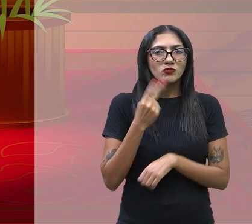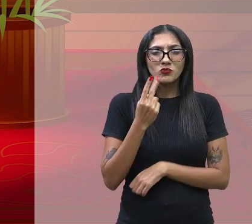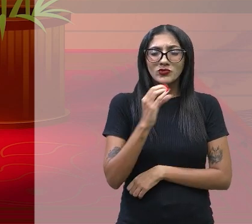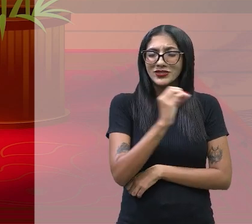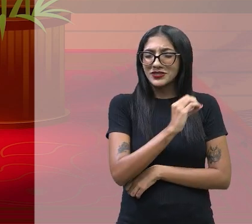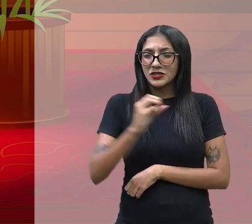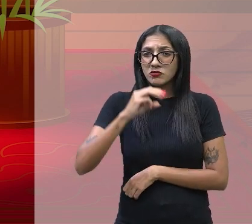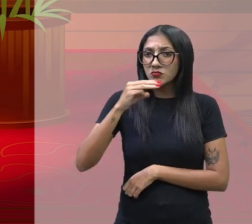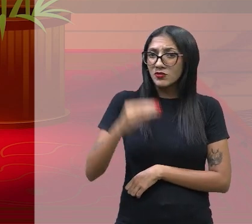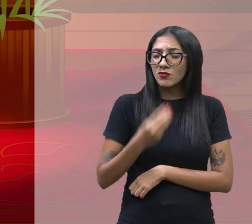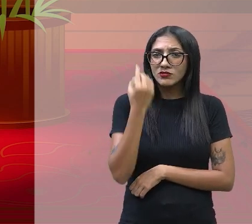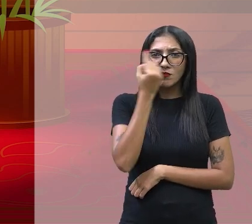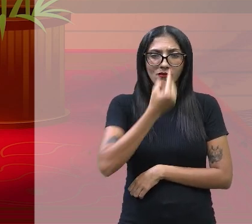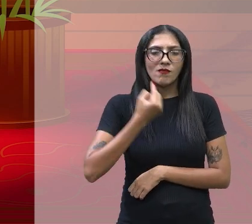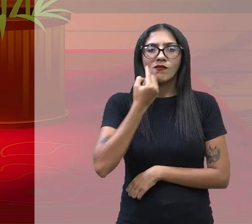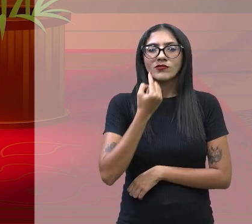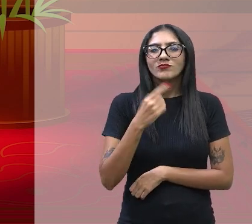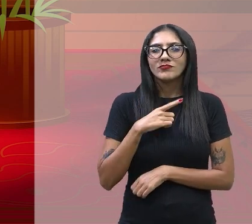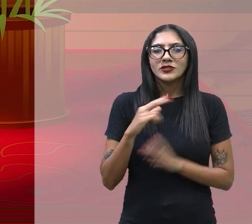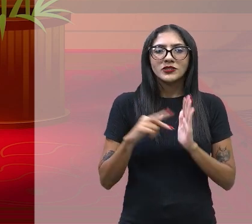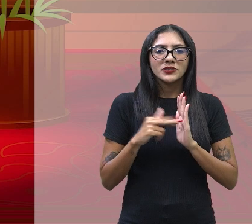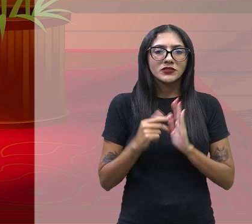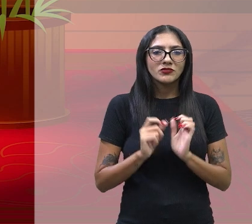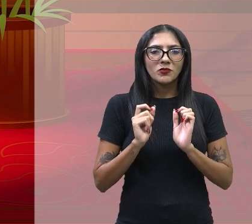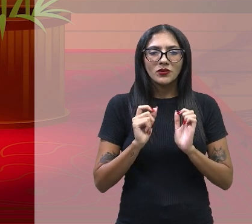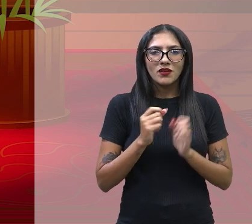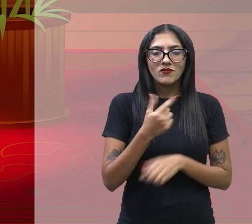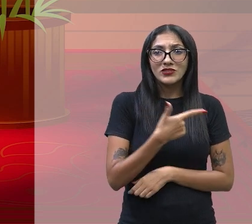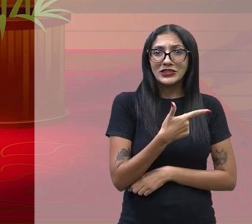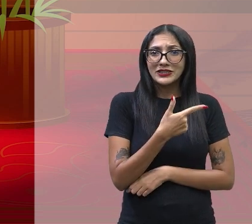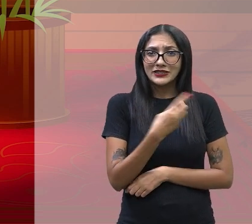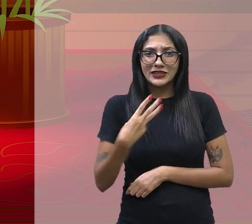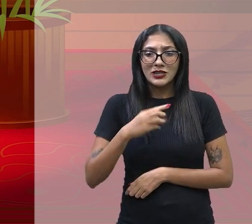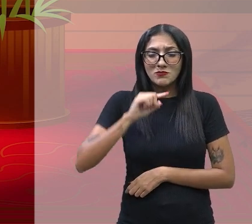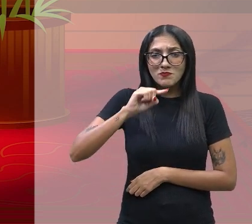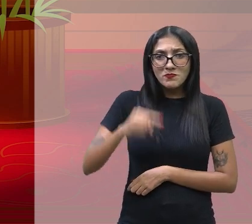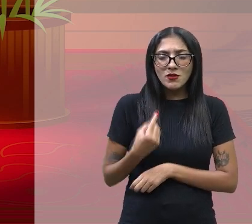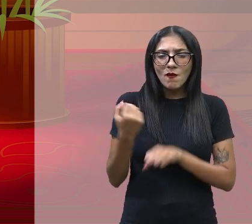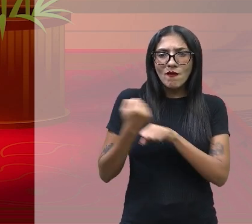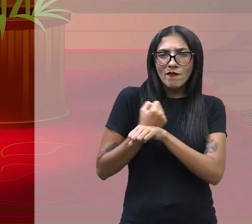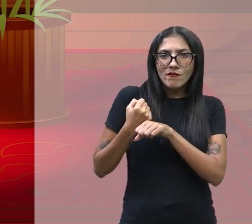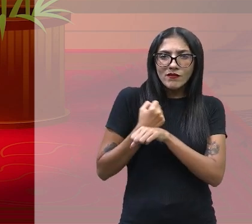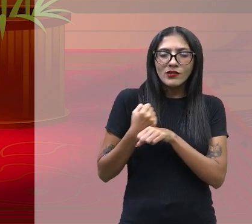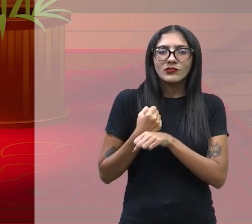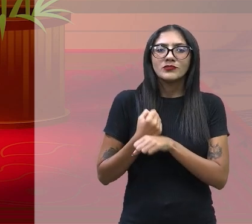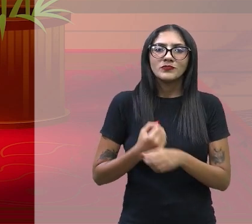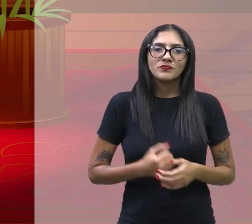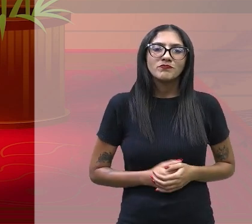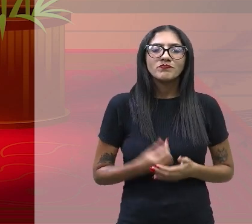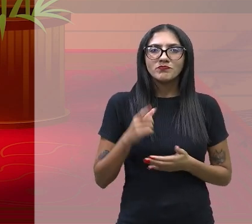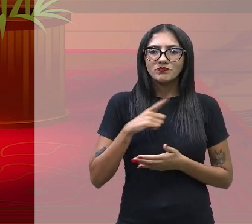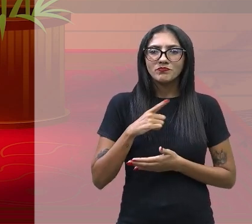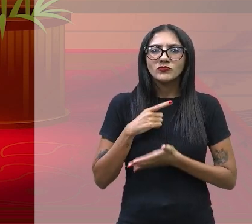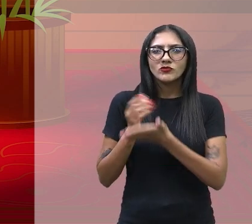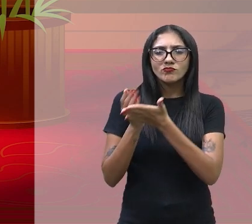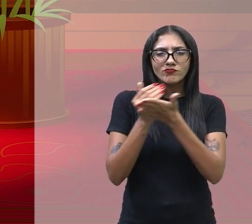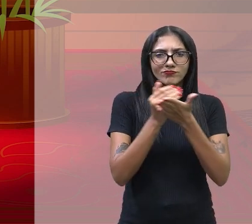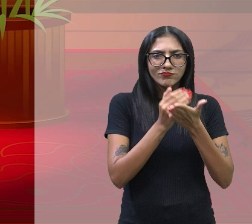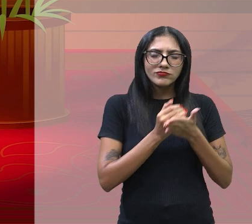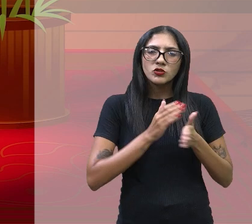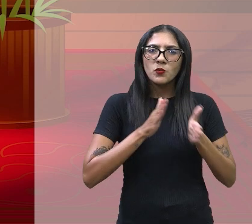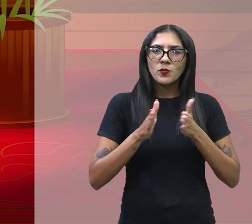no serviço, o equivalente a 23 mil anos. O levantamento feito entre março e maio